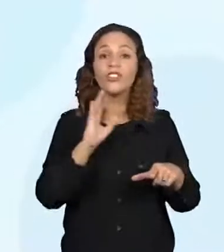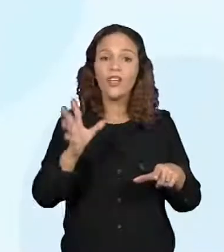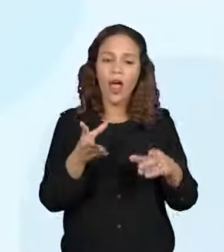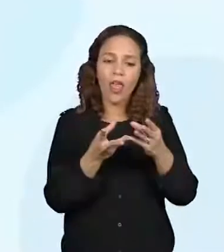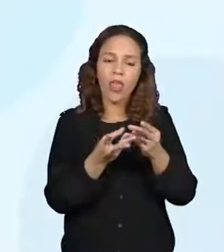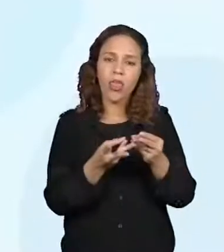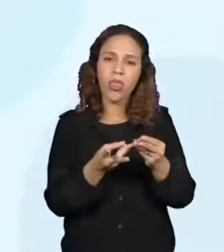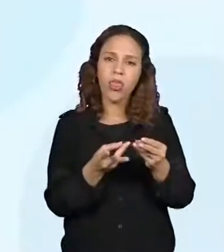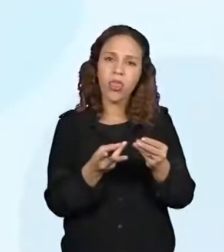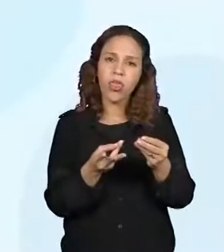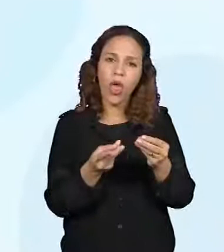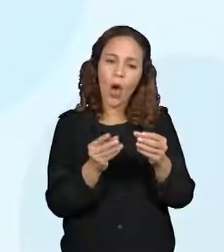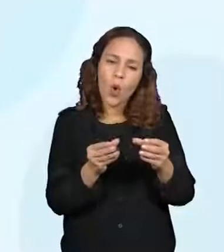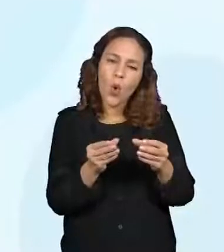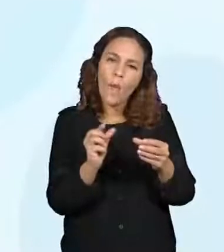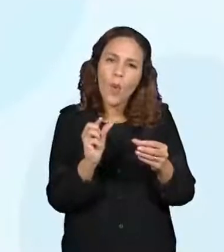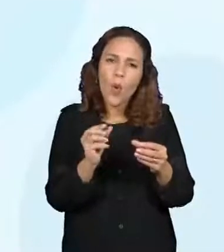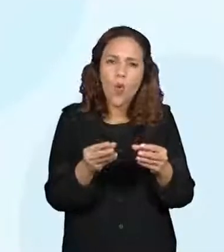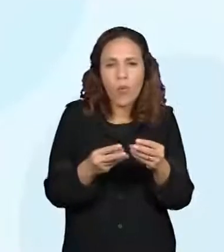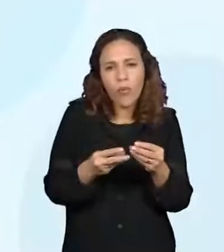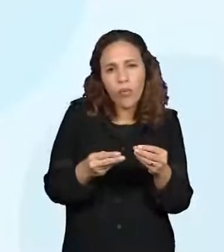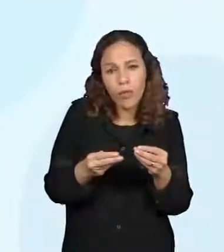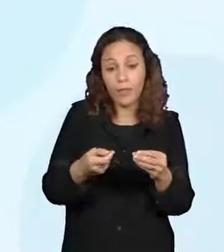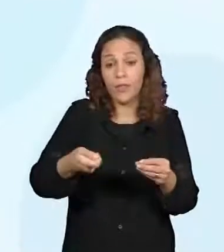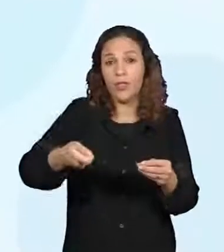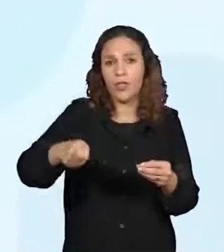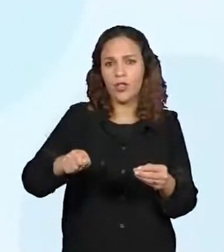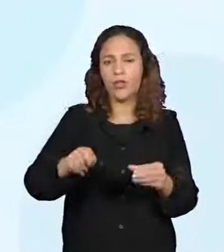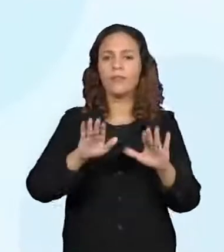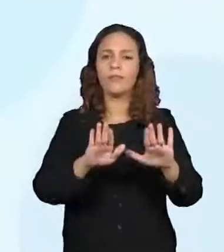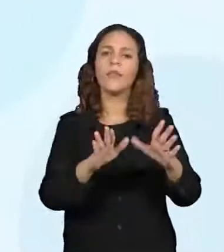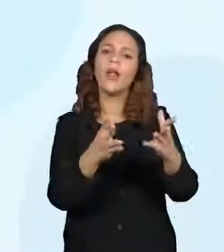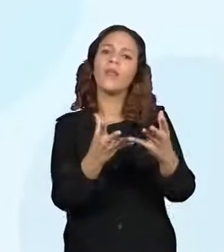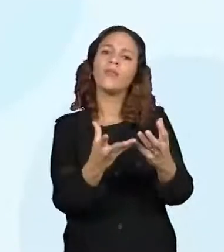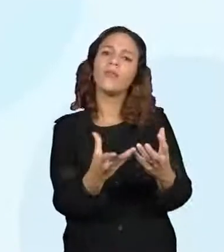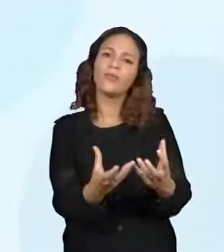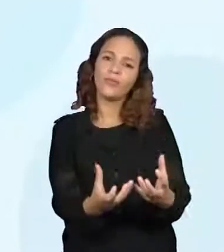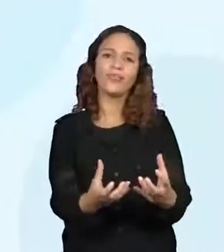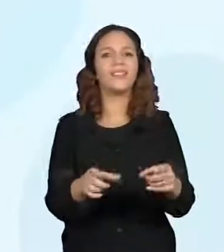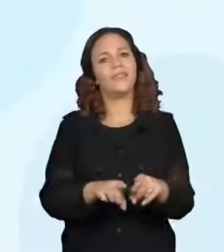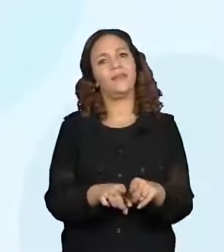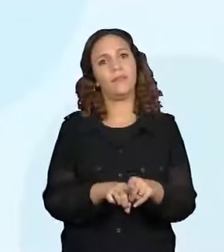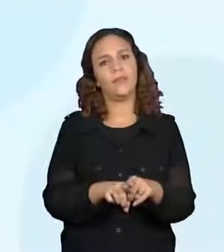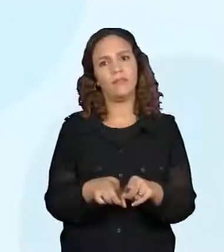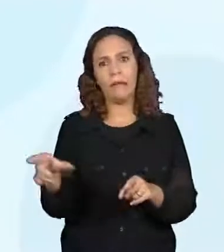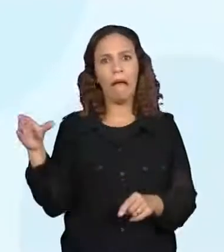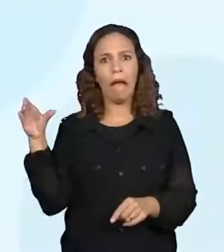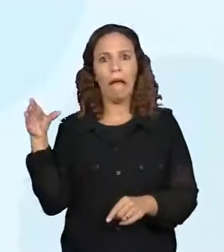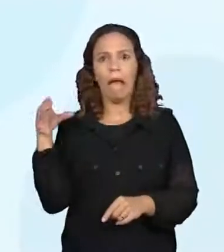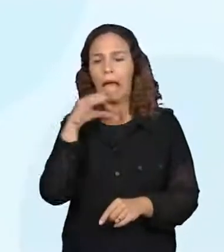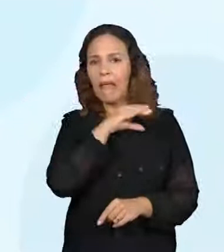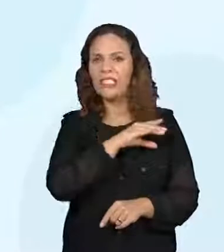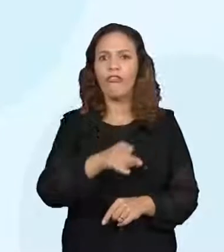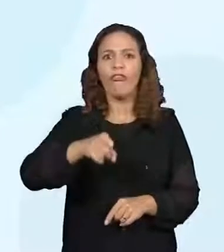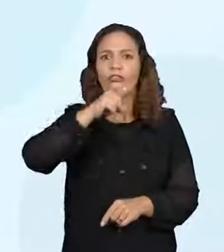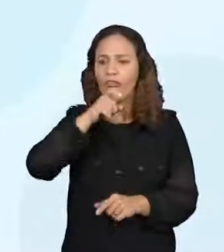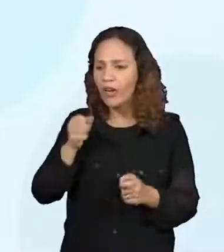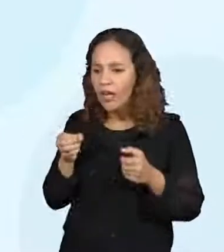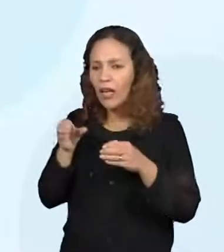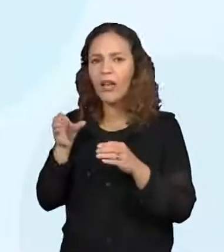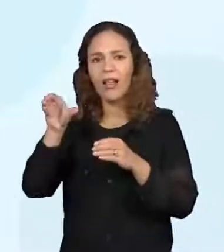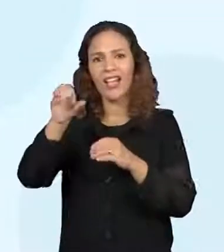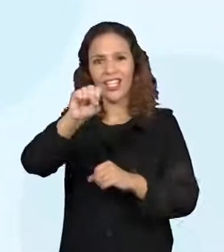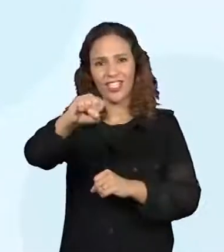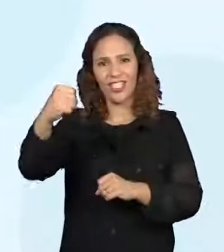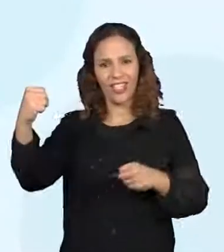calda levemente espessa. Desligue e deixe amornar. Então não precisa deixar esfriar, não precisa colocar na geladeira, só